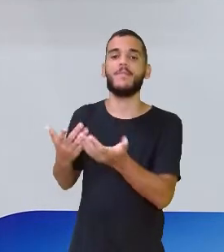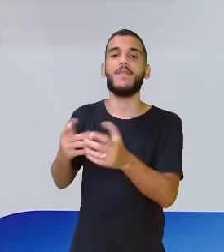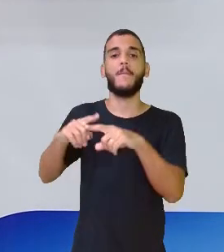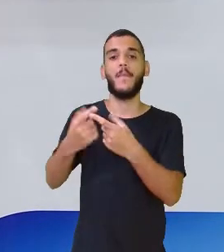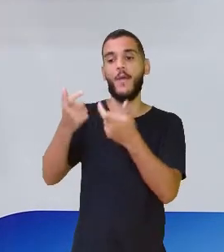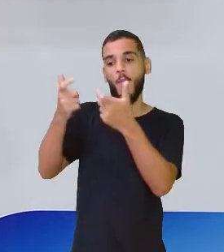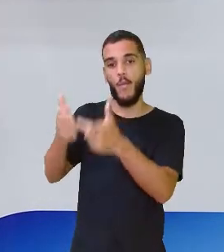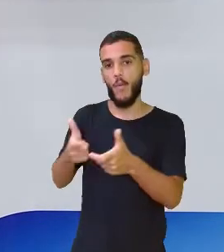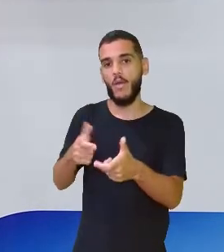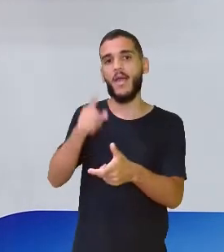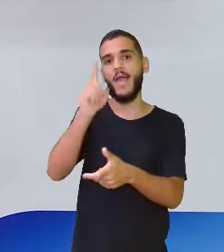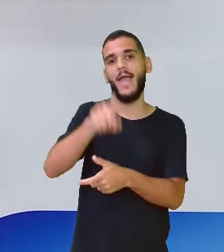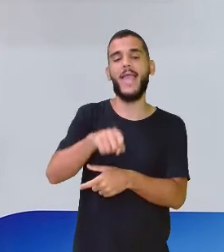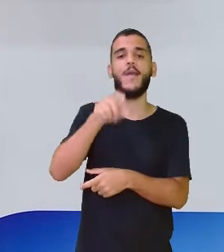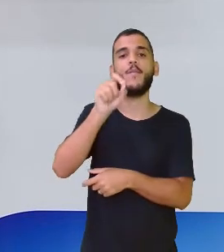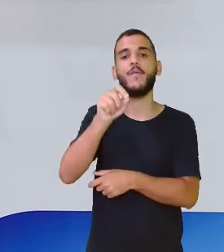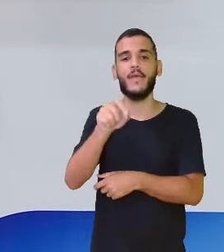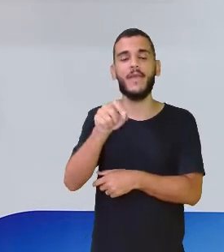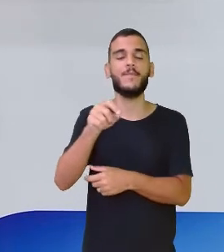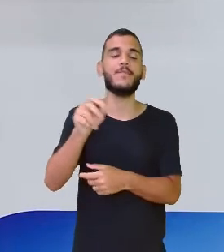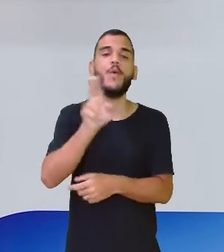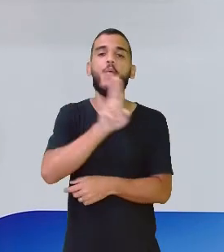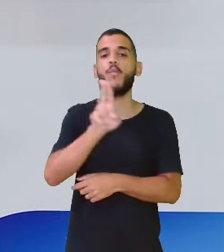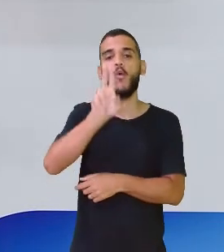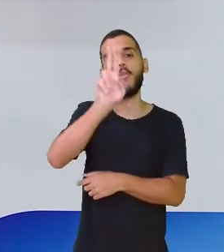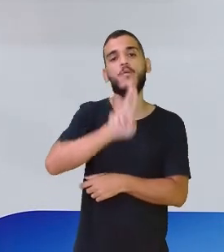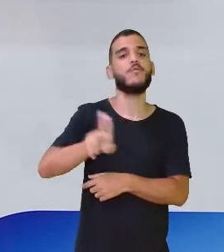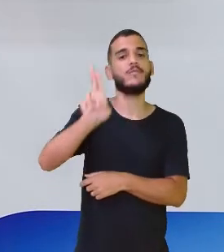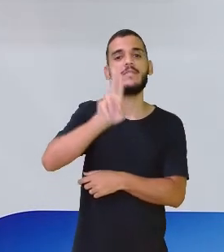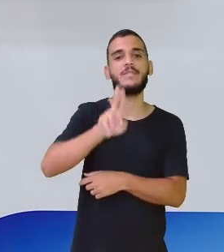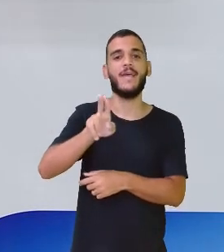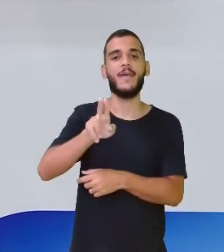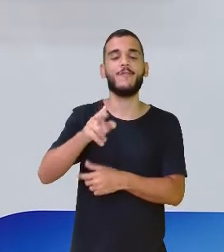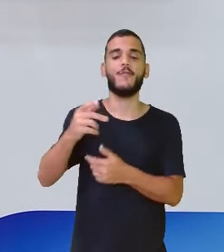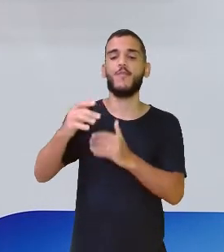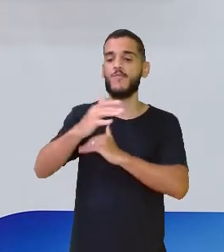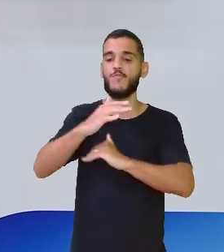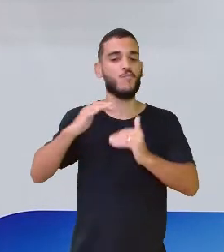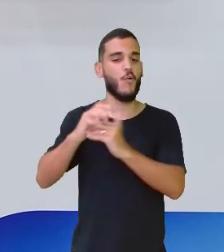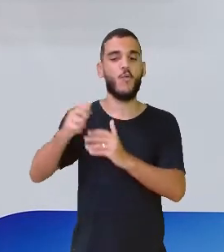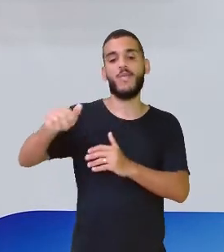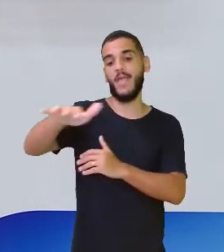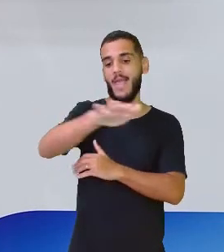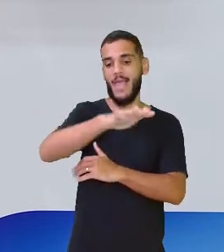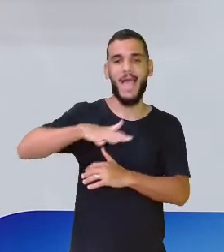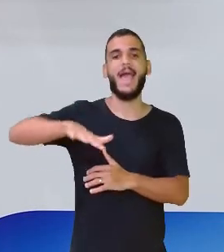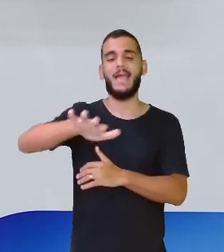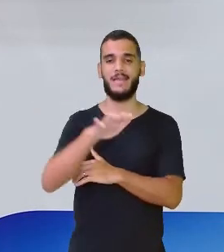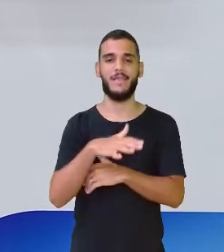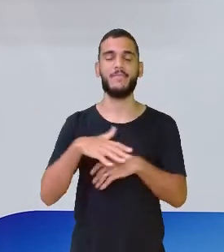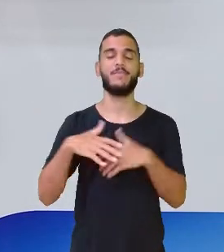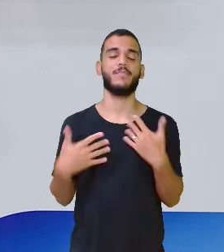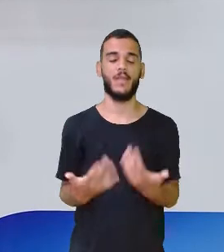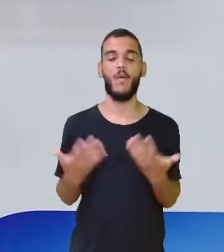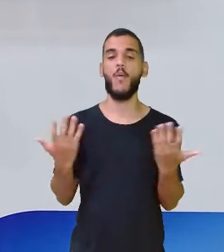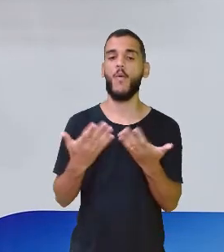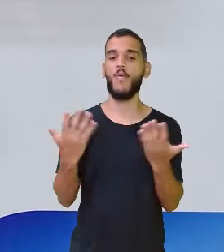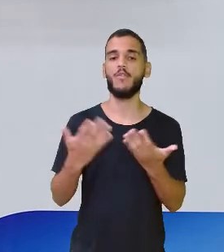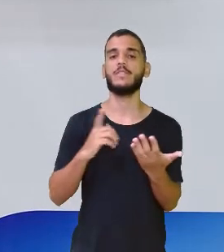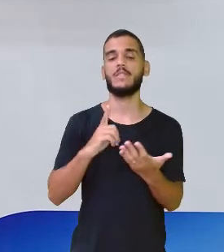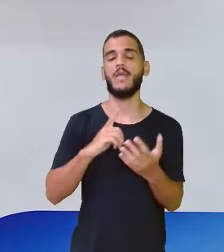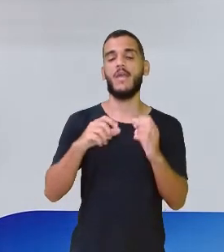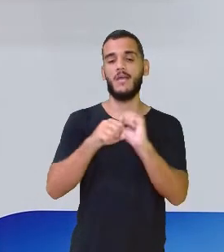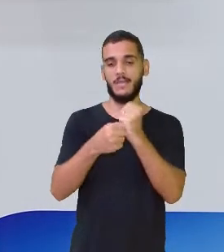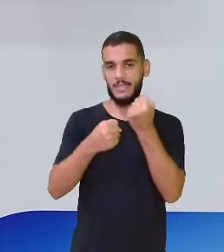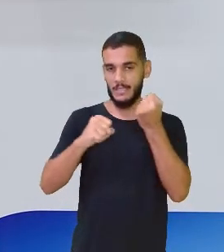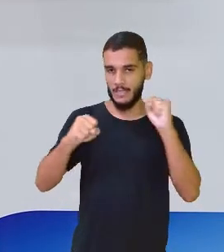de toda a propriedade. Então a gente tem a propriedade, que hoje a gente, por ser uma grande propriedade, a gente